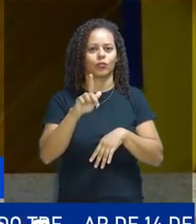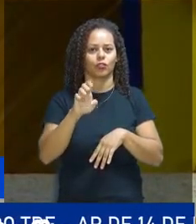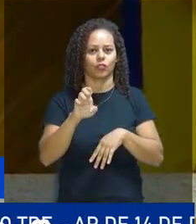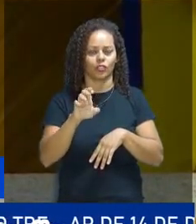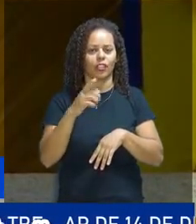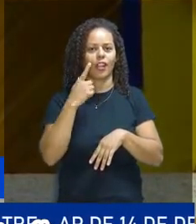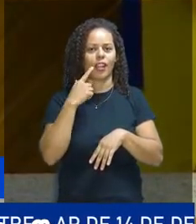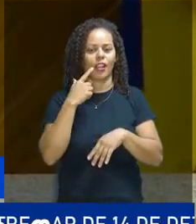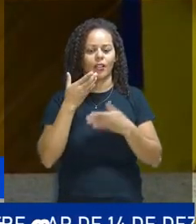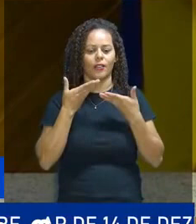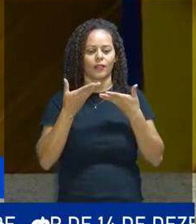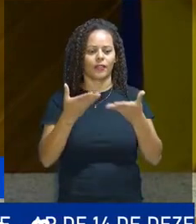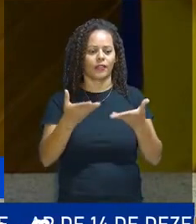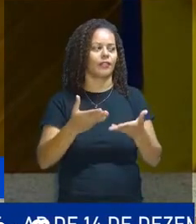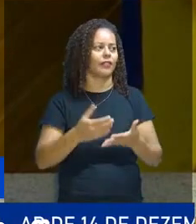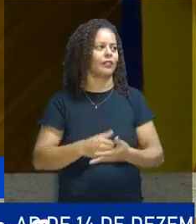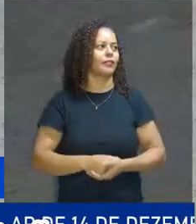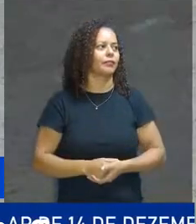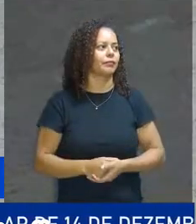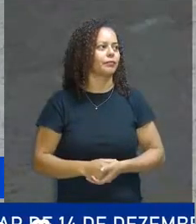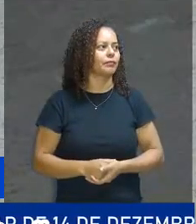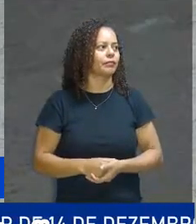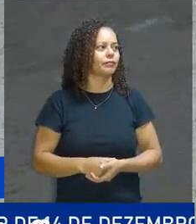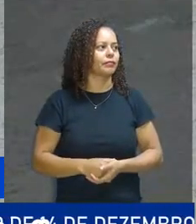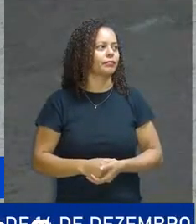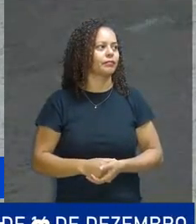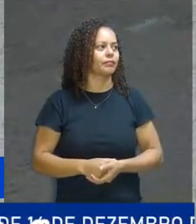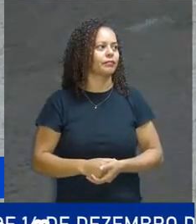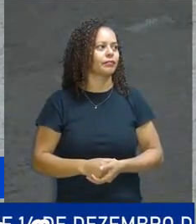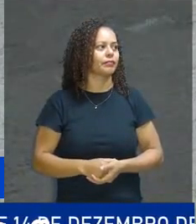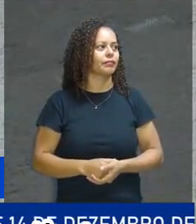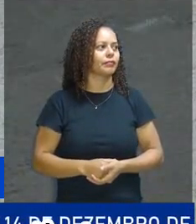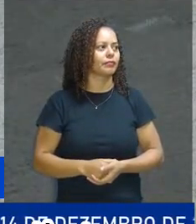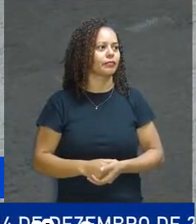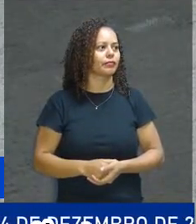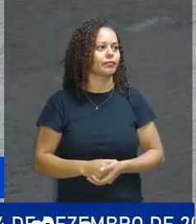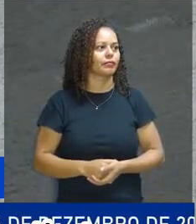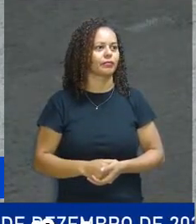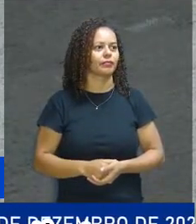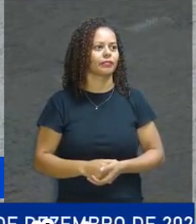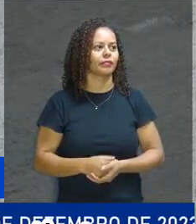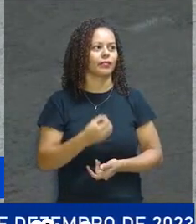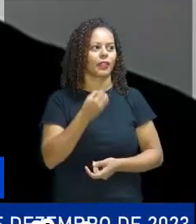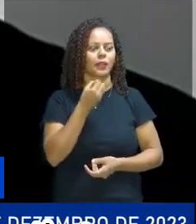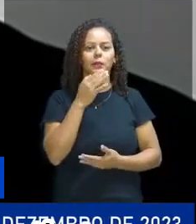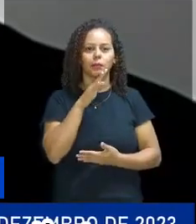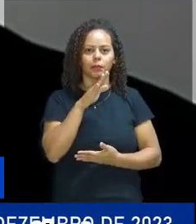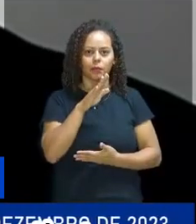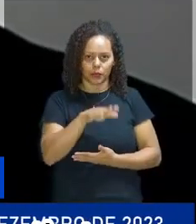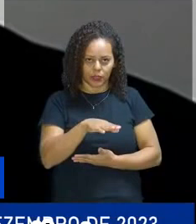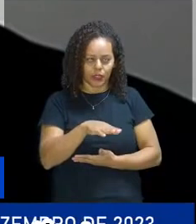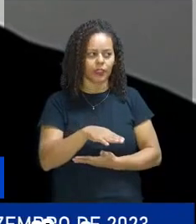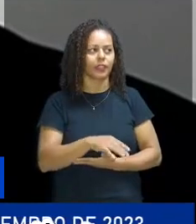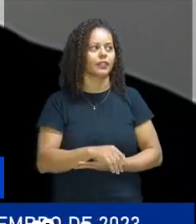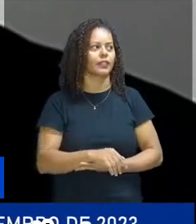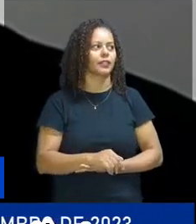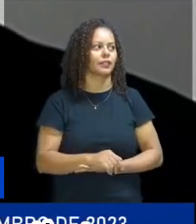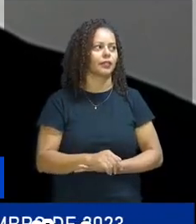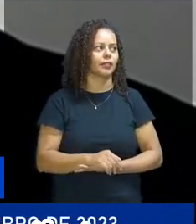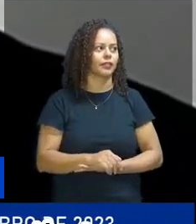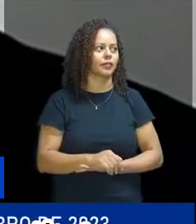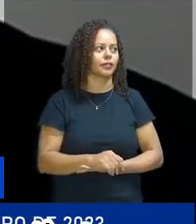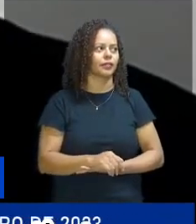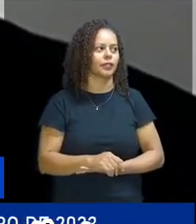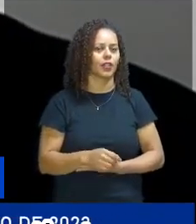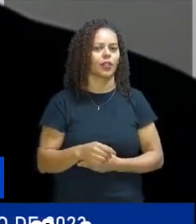está com a palavra para a sustentação oral. Fogo no desembargador, presidente do TRE, João Lages. Boa tarde, senhor presidente. Doutor